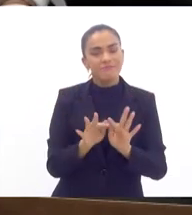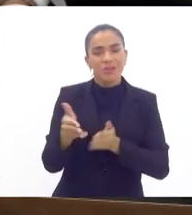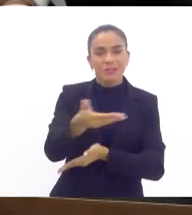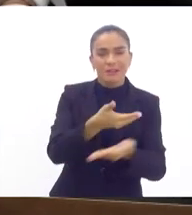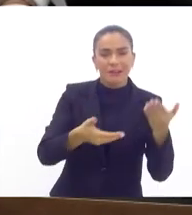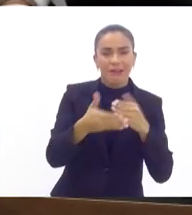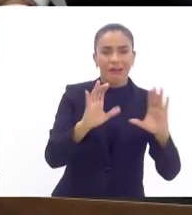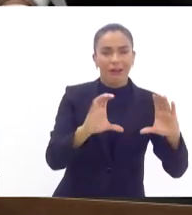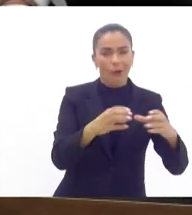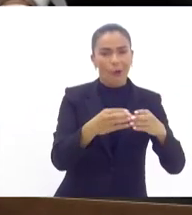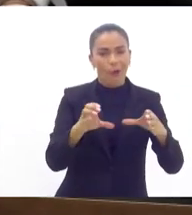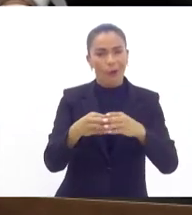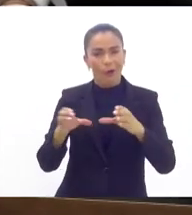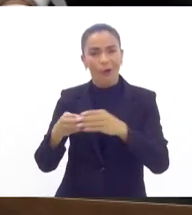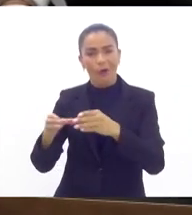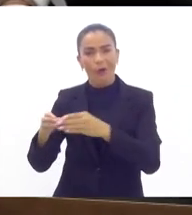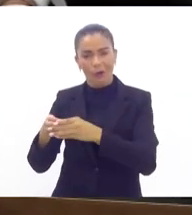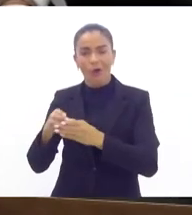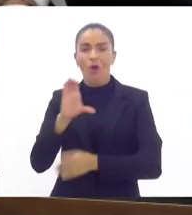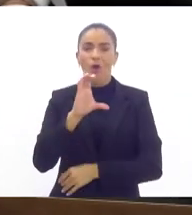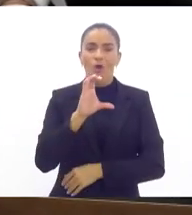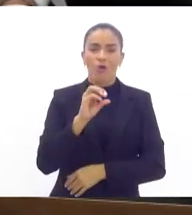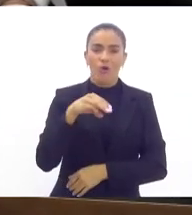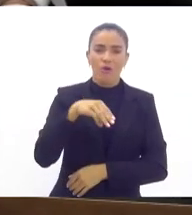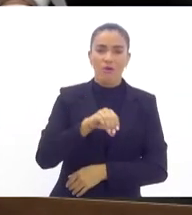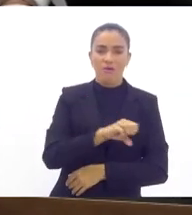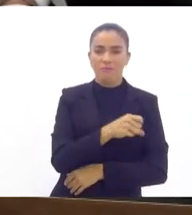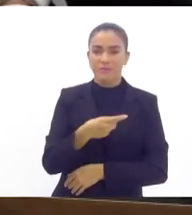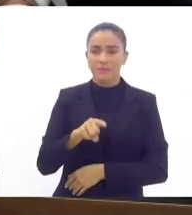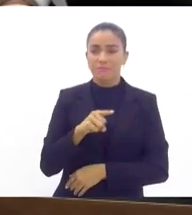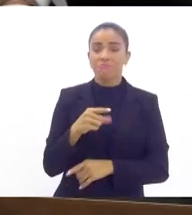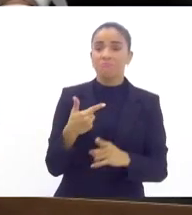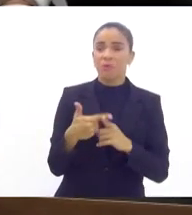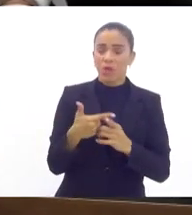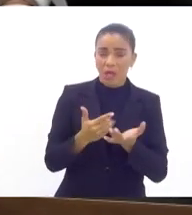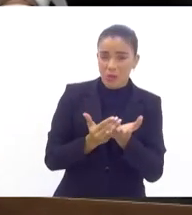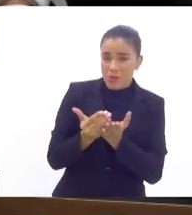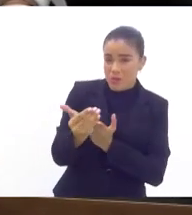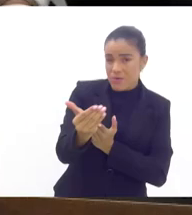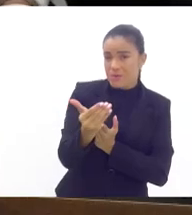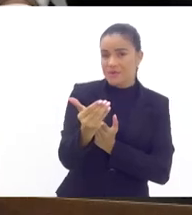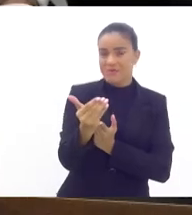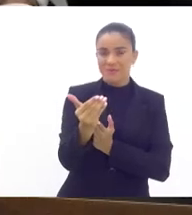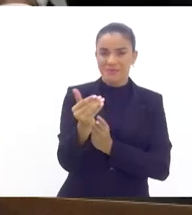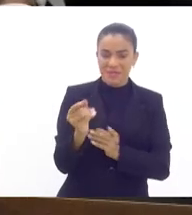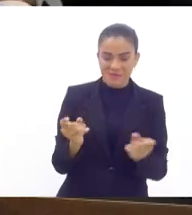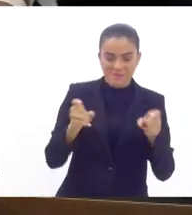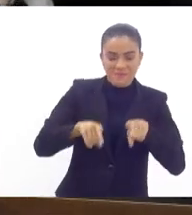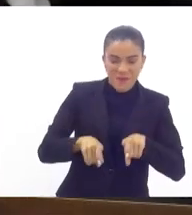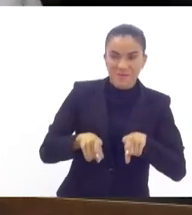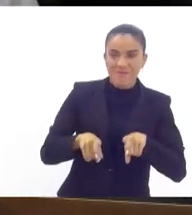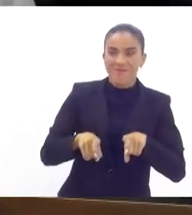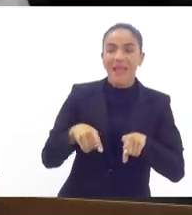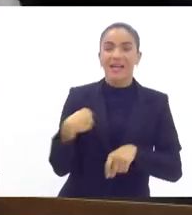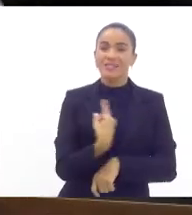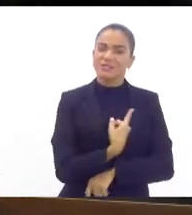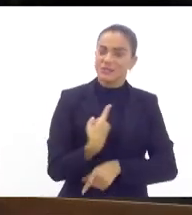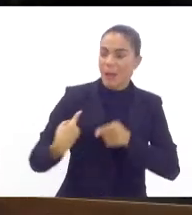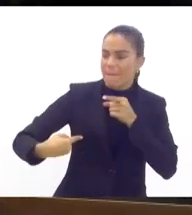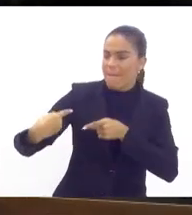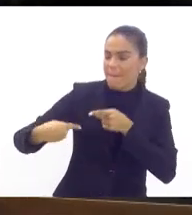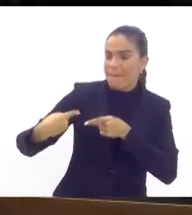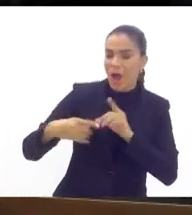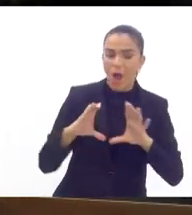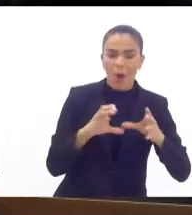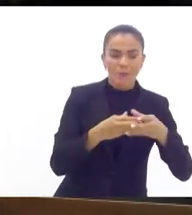Tony porque Logo no início dessa legislatura a gente discutia muito entre